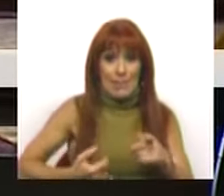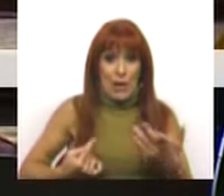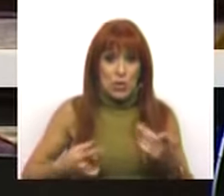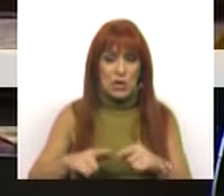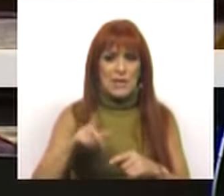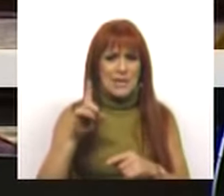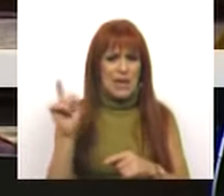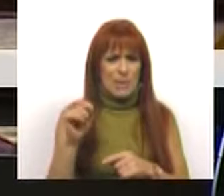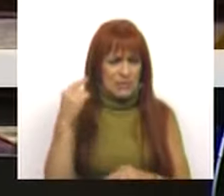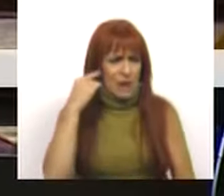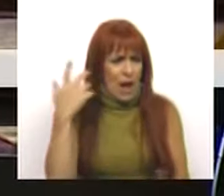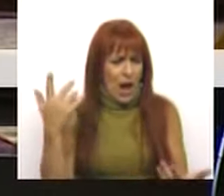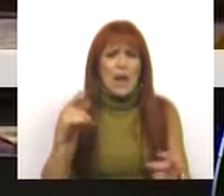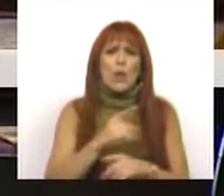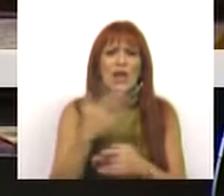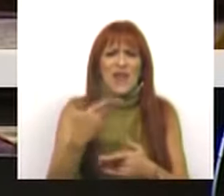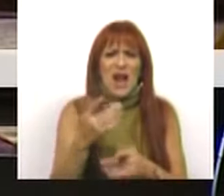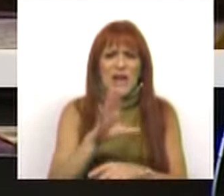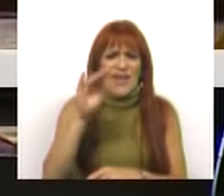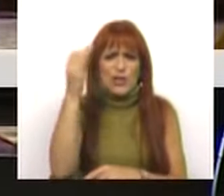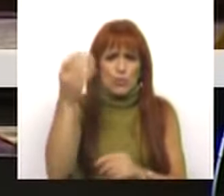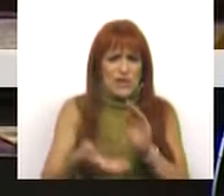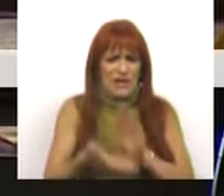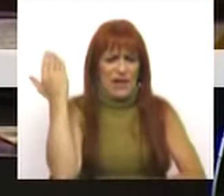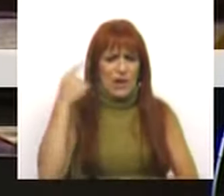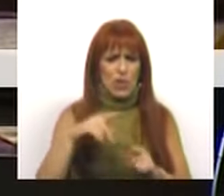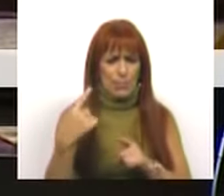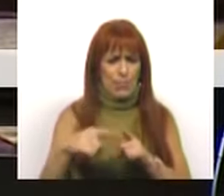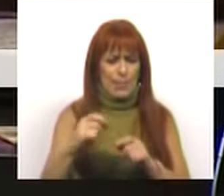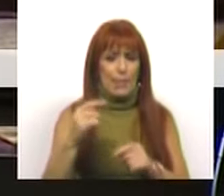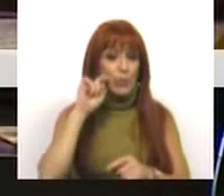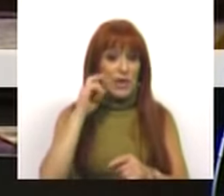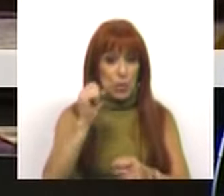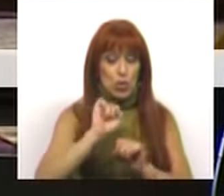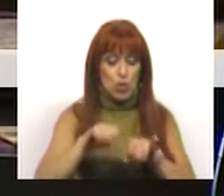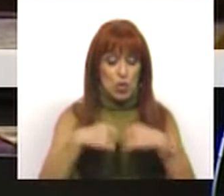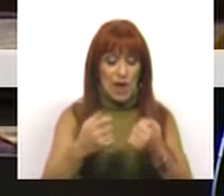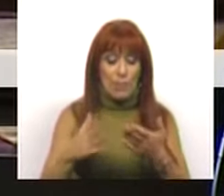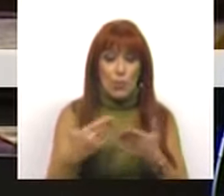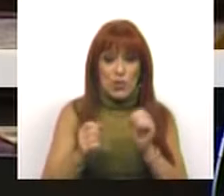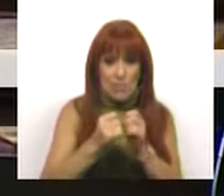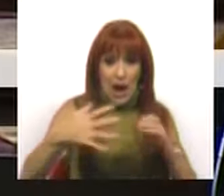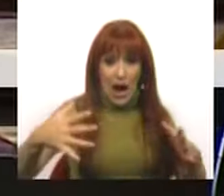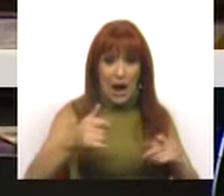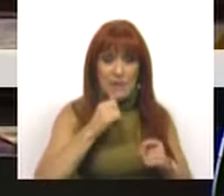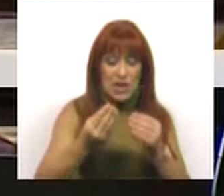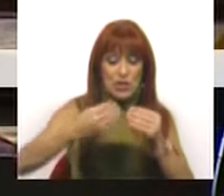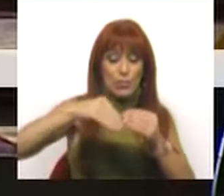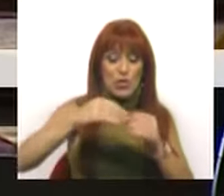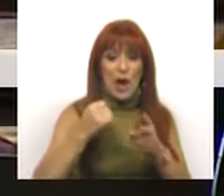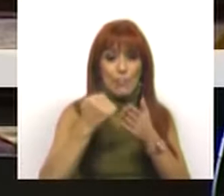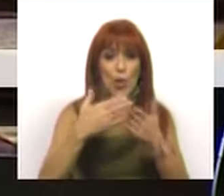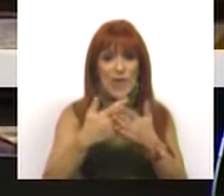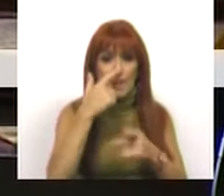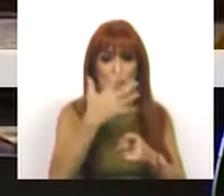fim de seis meses ficam sem direito a 10% da sua proteção social. Propomos o alargamento da medida extraordinária de apoio